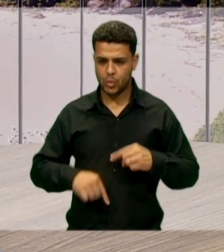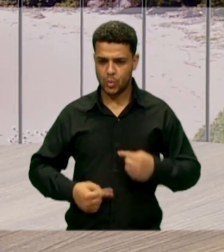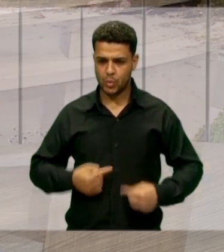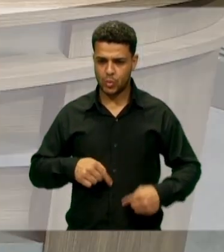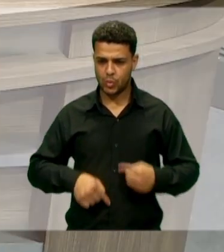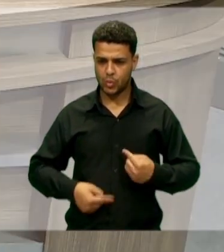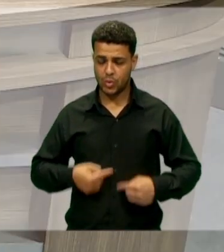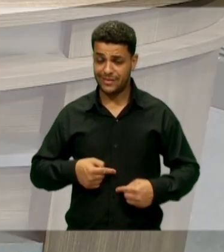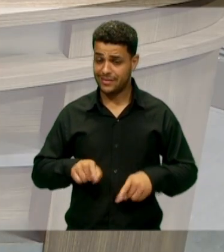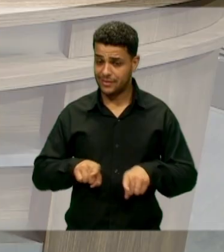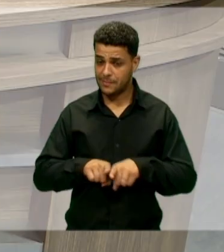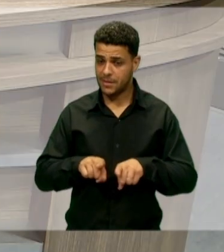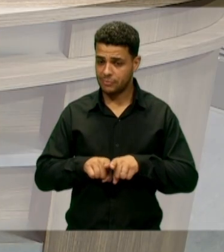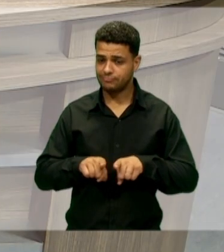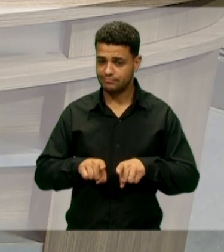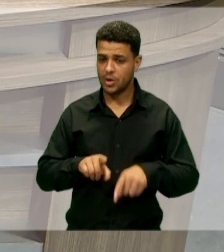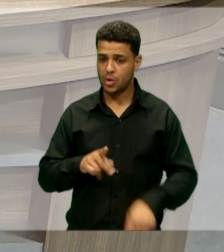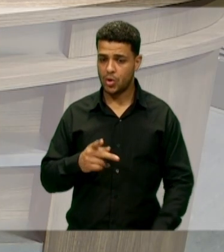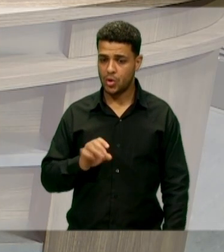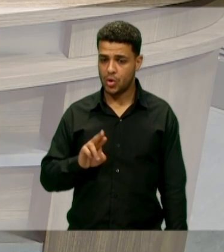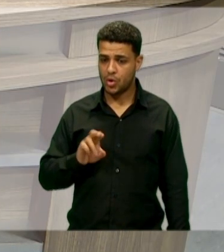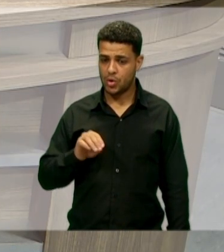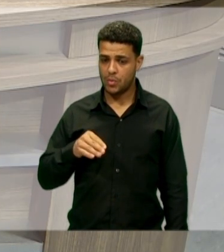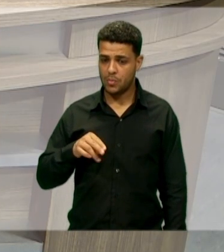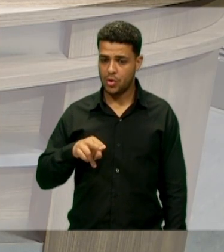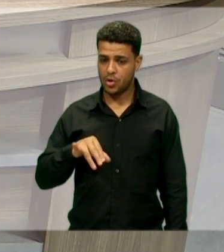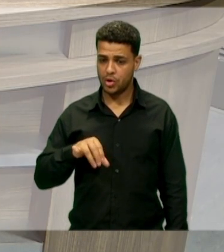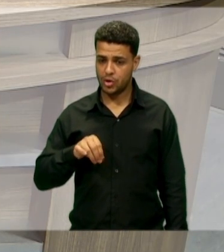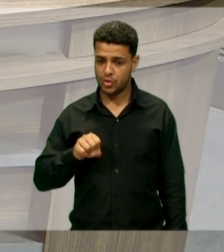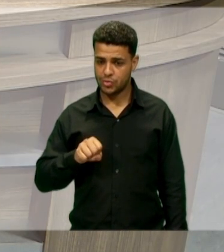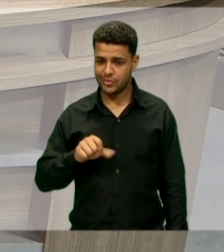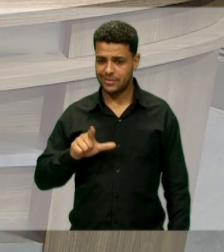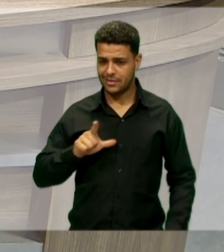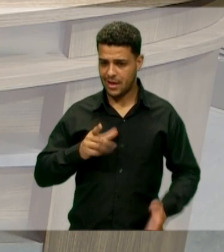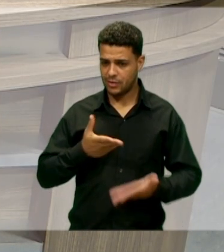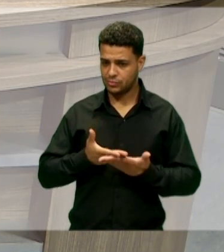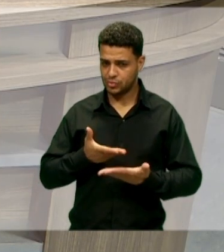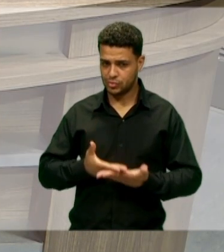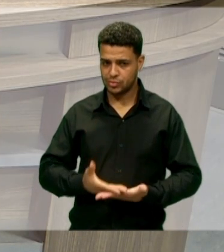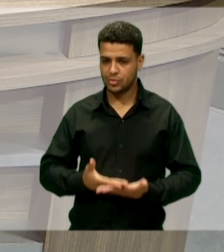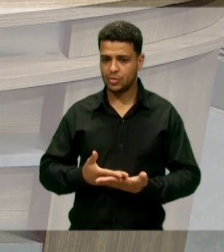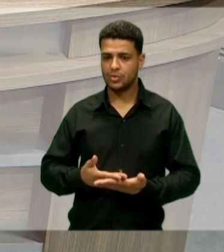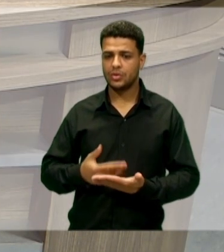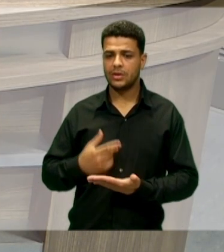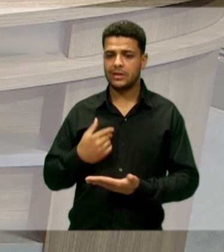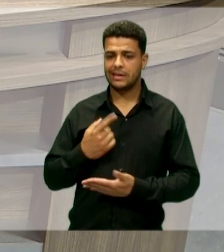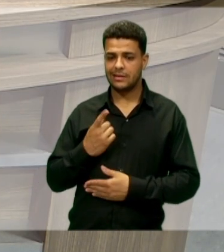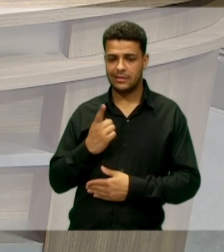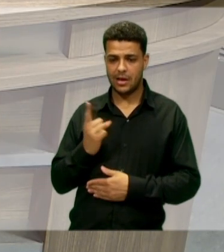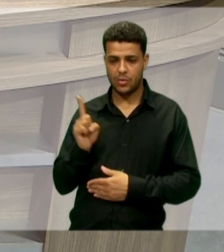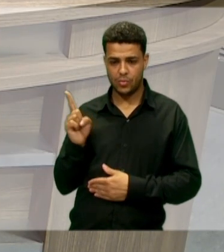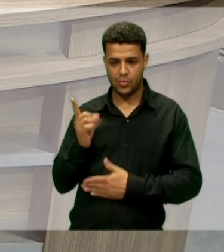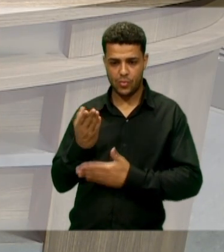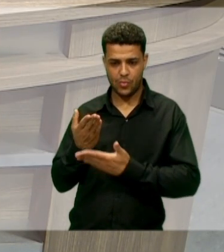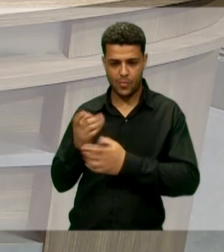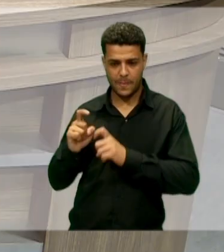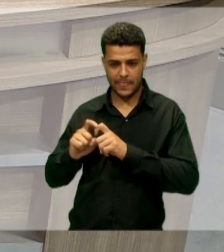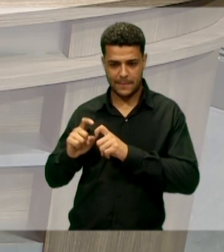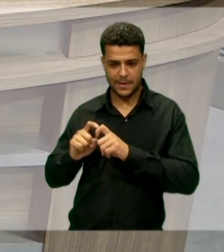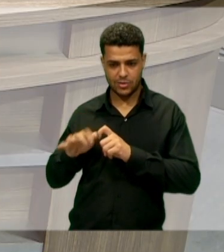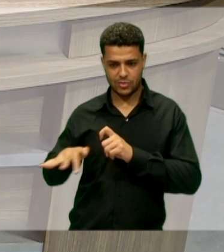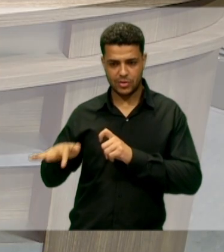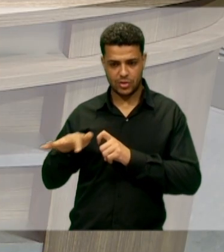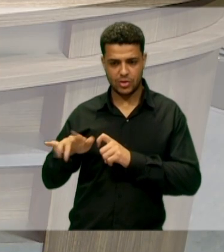inclusive hormônios. E existem agora alguns estudos até, tem um estudo que está sendo feito até por um médico aqui da região, né?